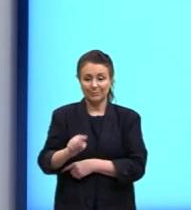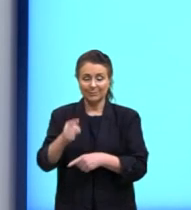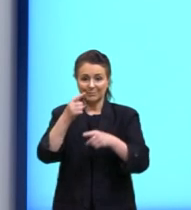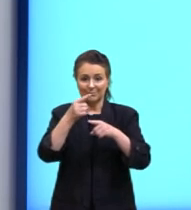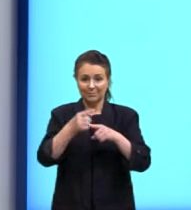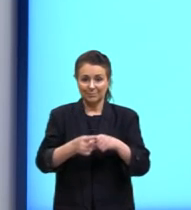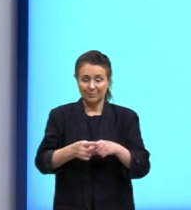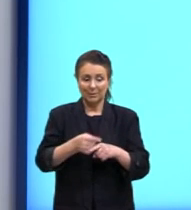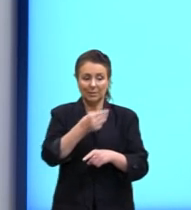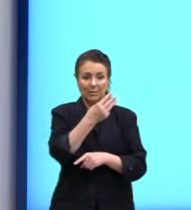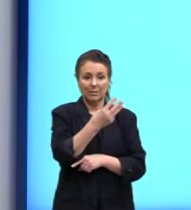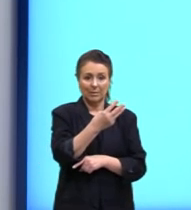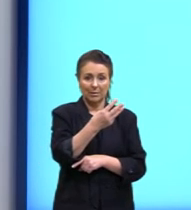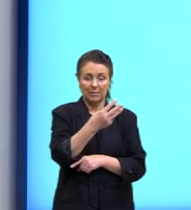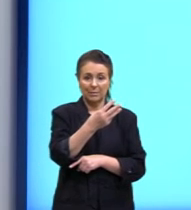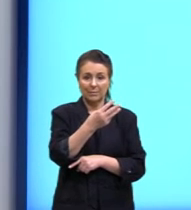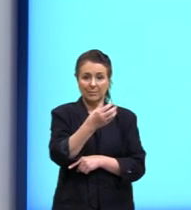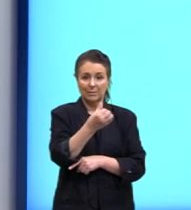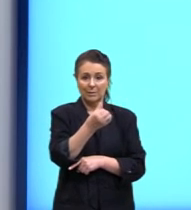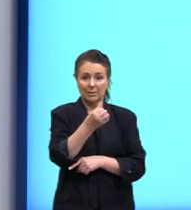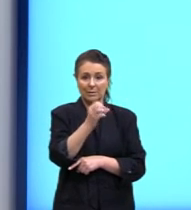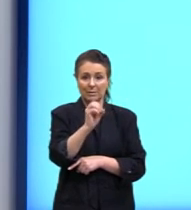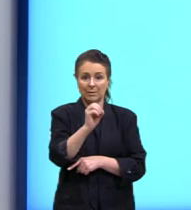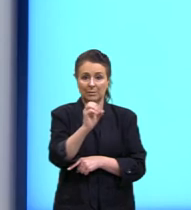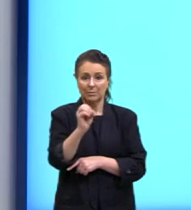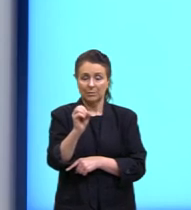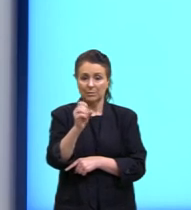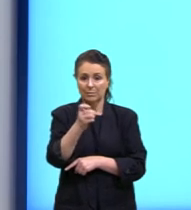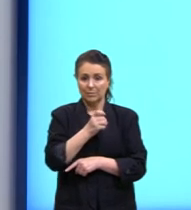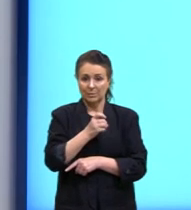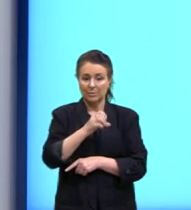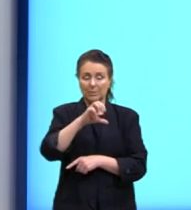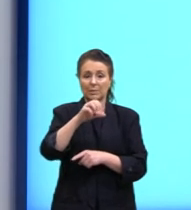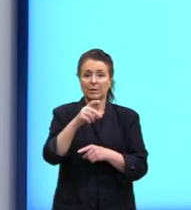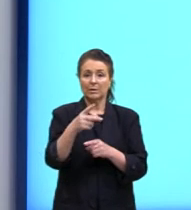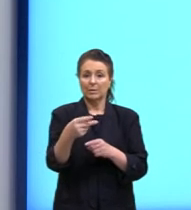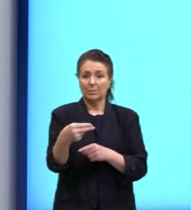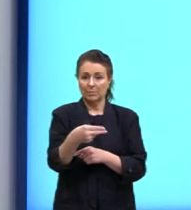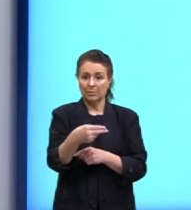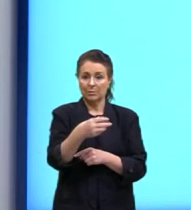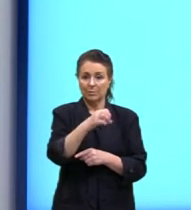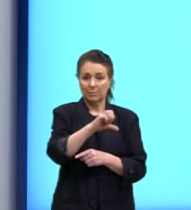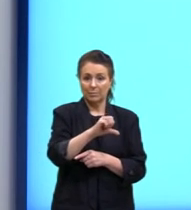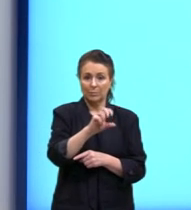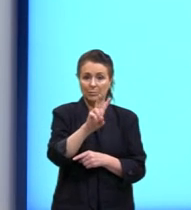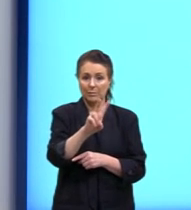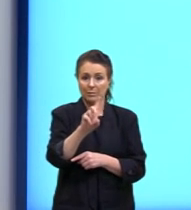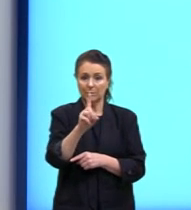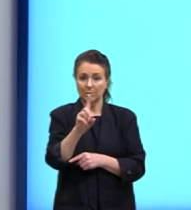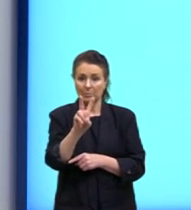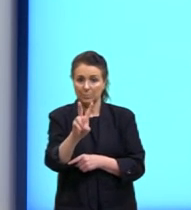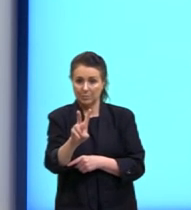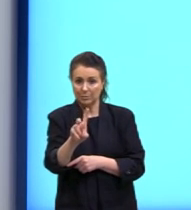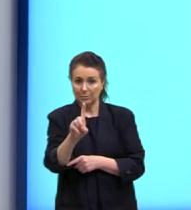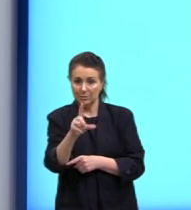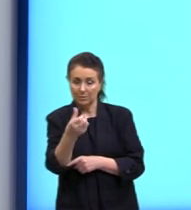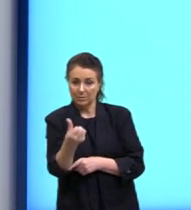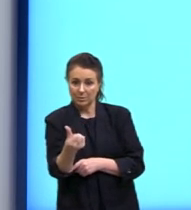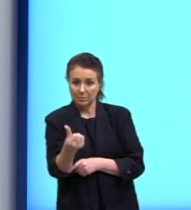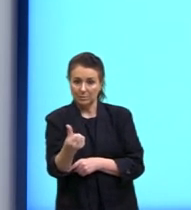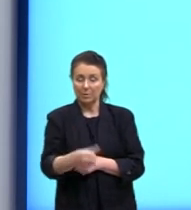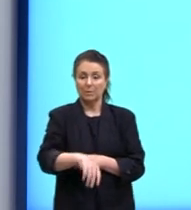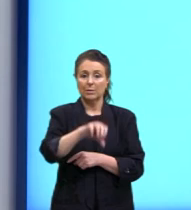que 3.600x é igual a 9.216 então o x é igual